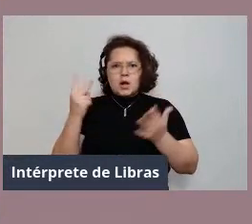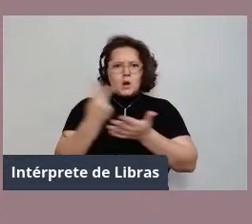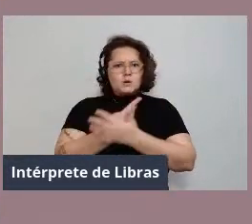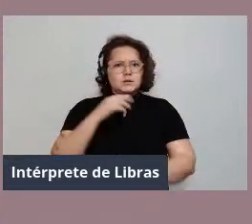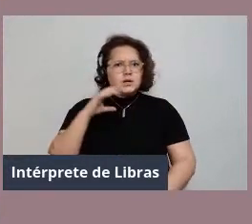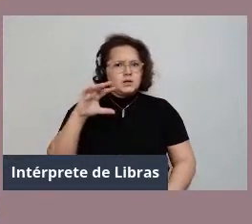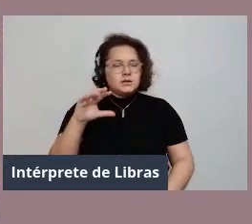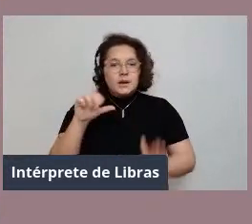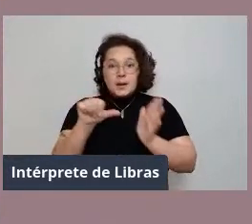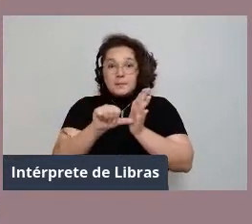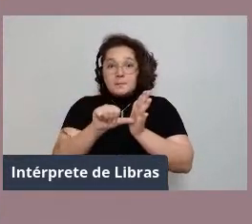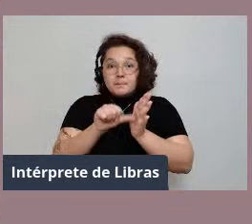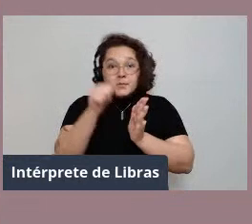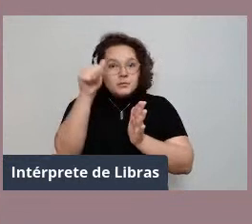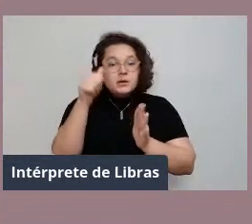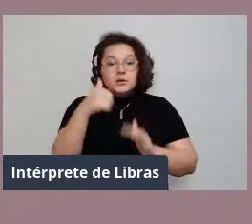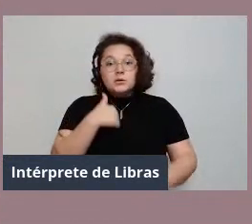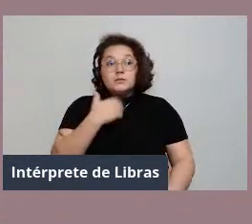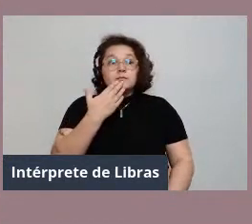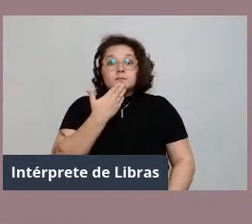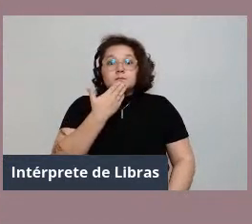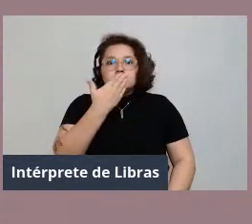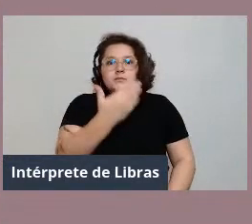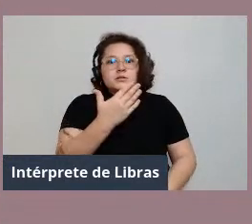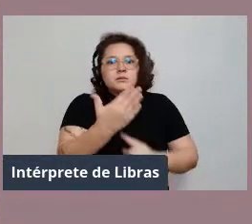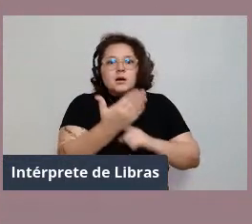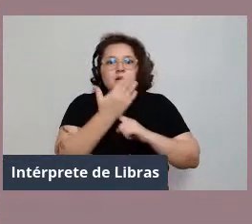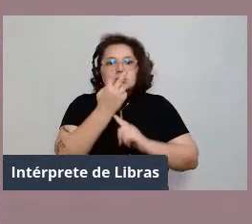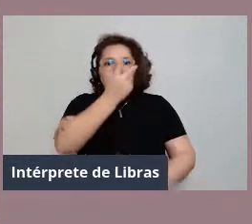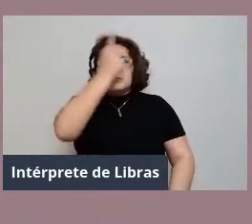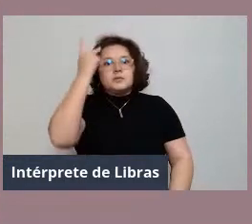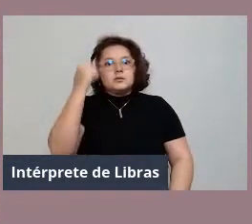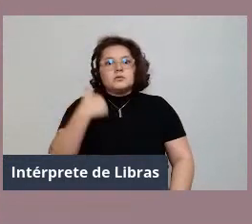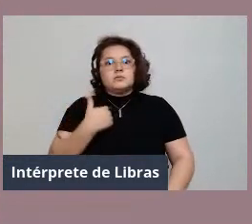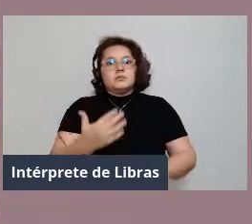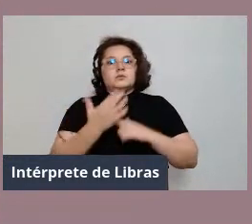primeira vez que estava pedindo socorro a alguém para escrever um livro.